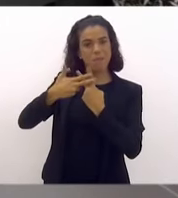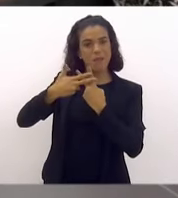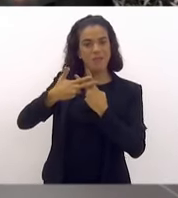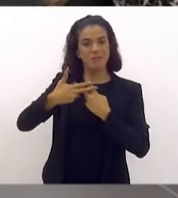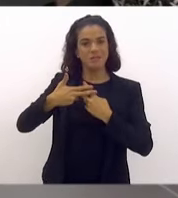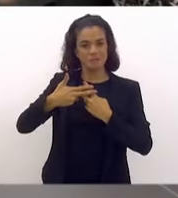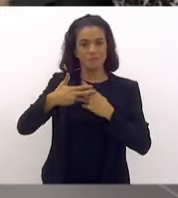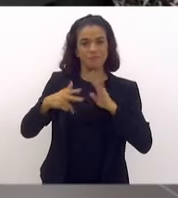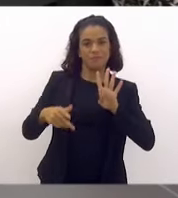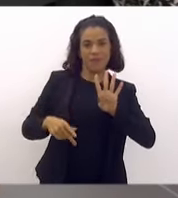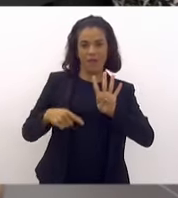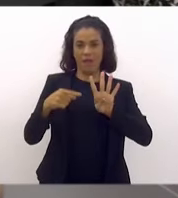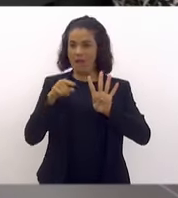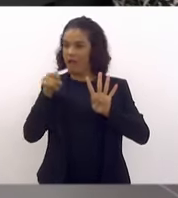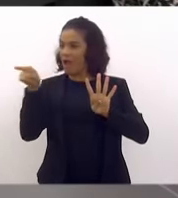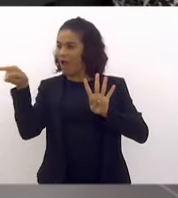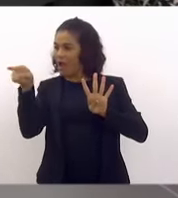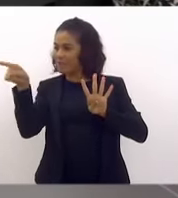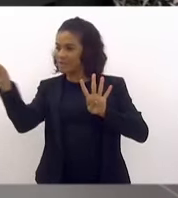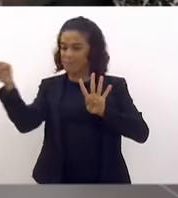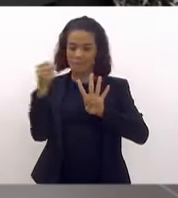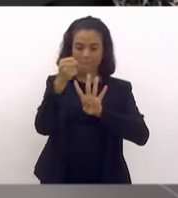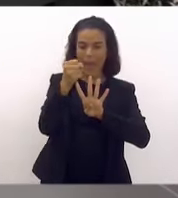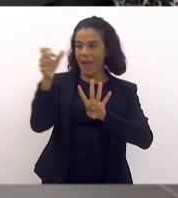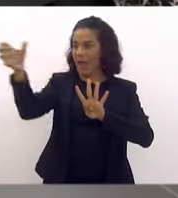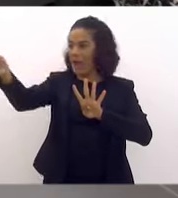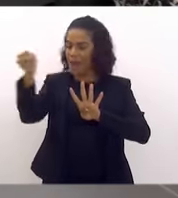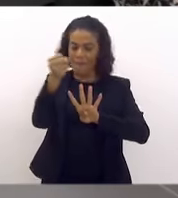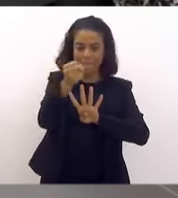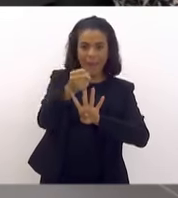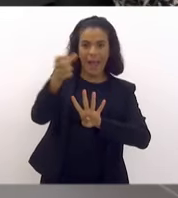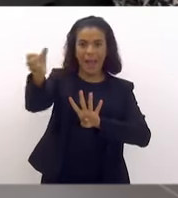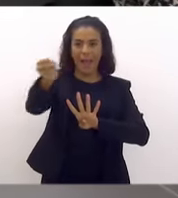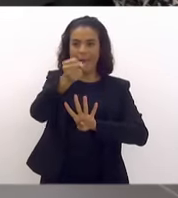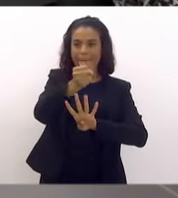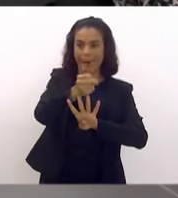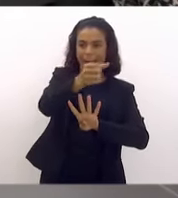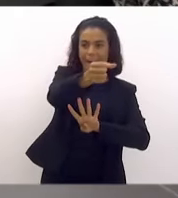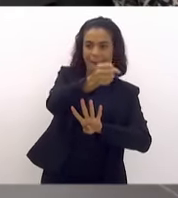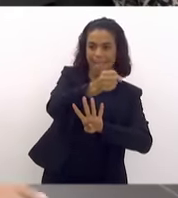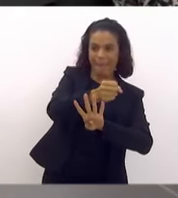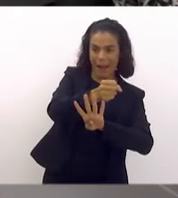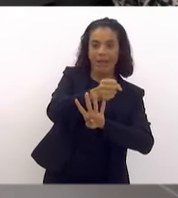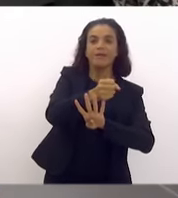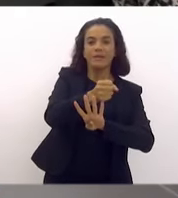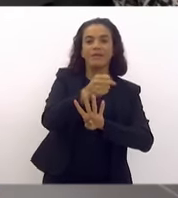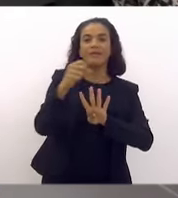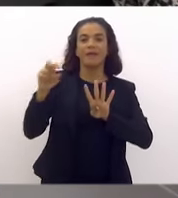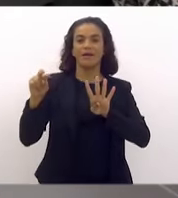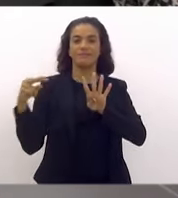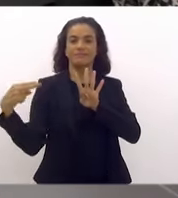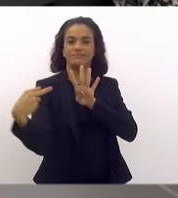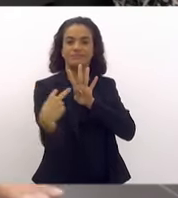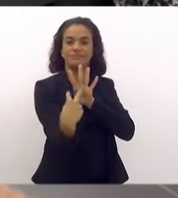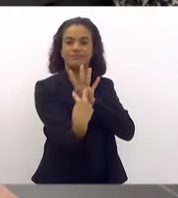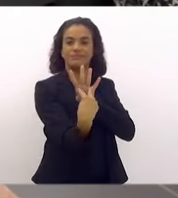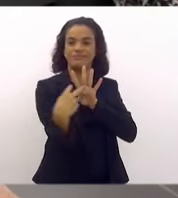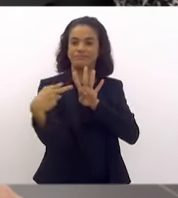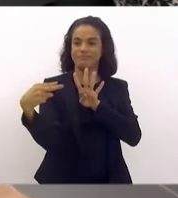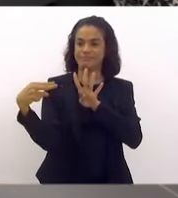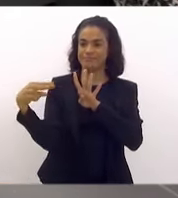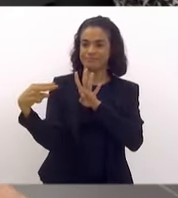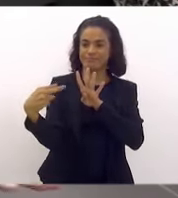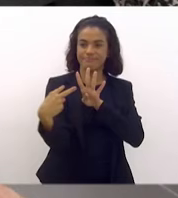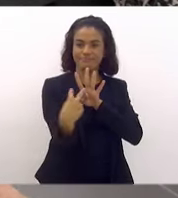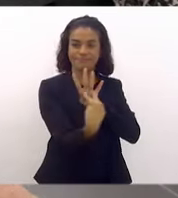encontra um colega P Você é parecido comigo você também vamos lá e eles sobem e são submetidos ao reconhecimento pela vítima